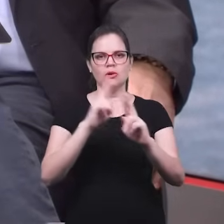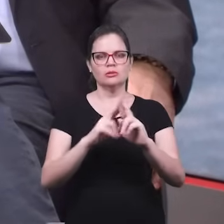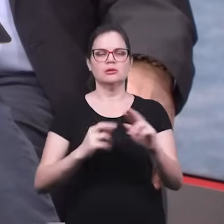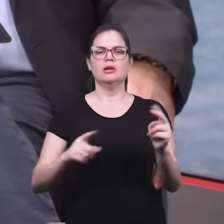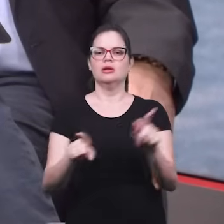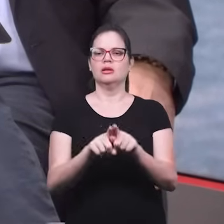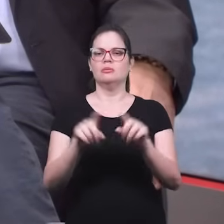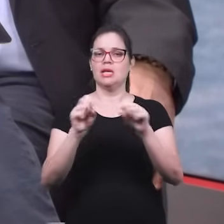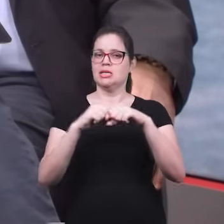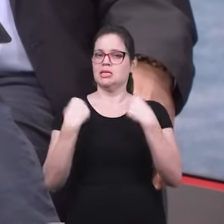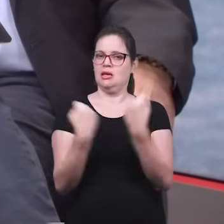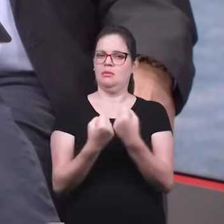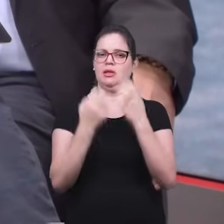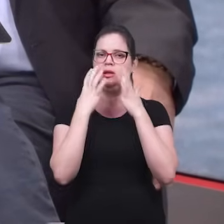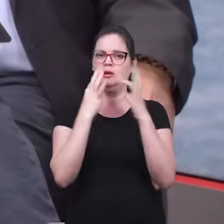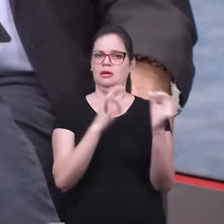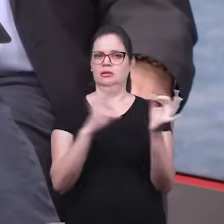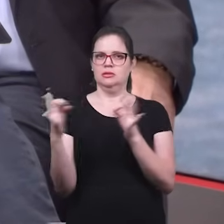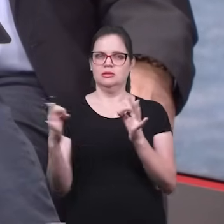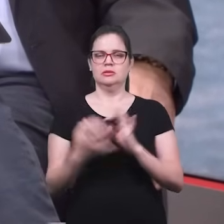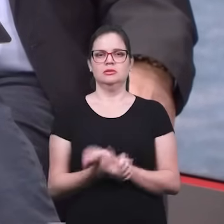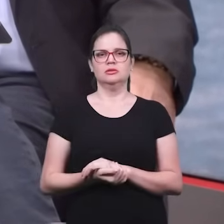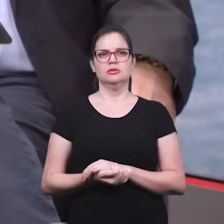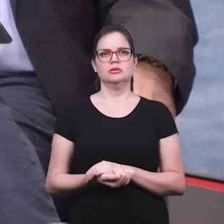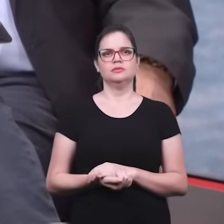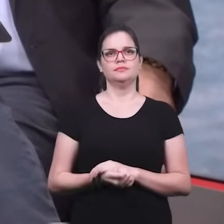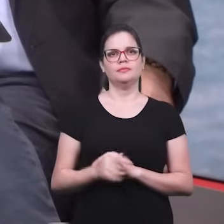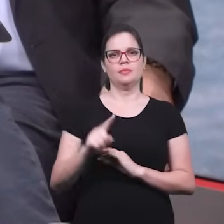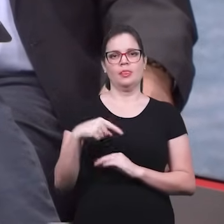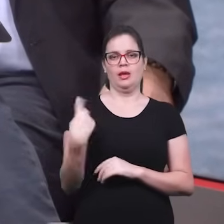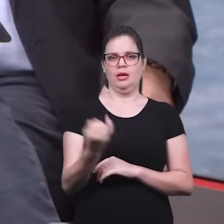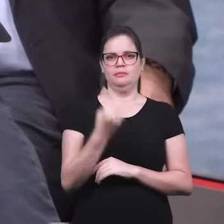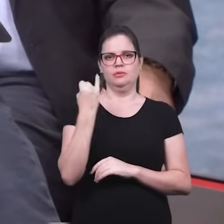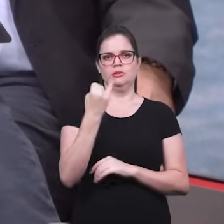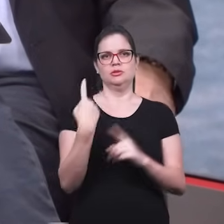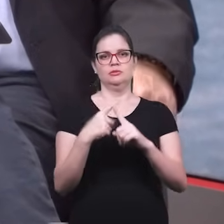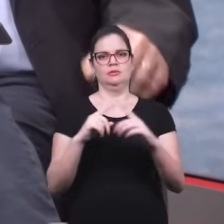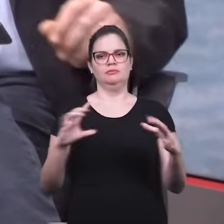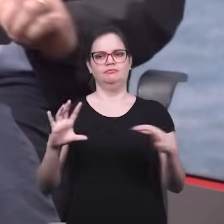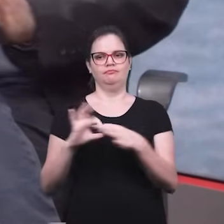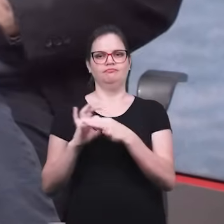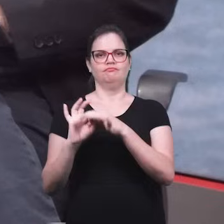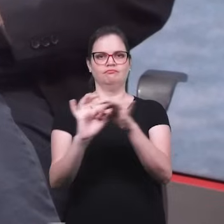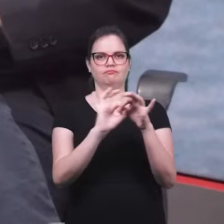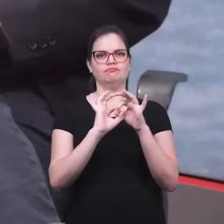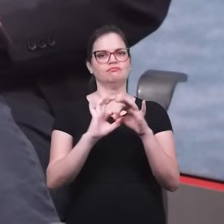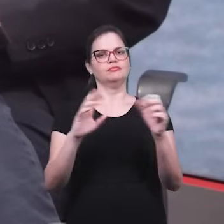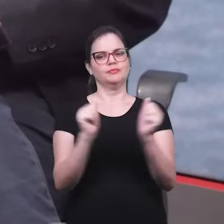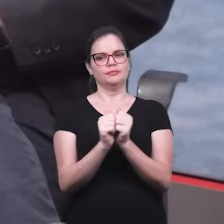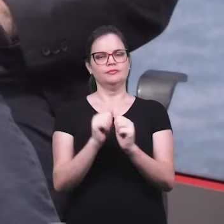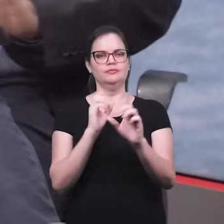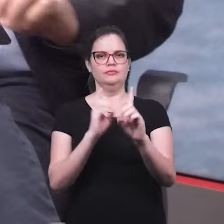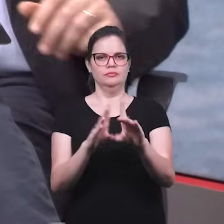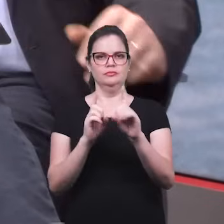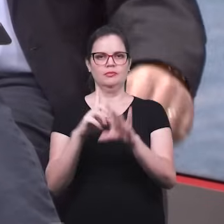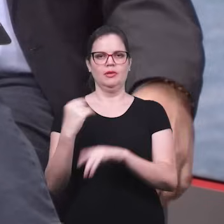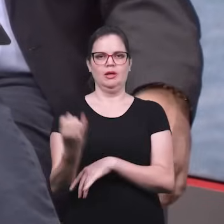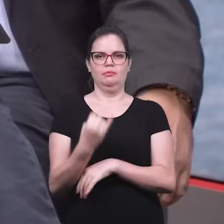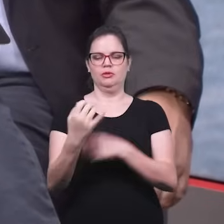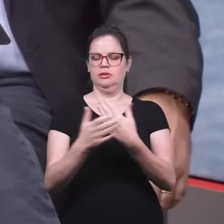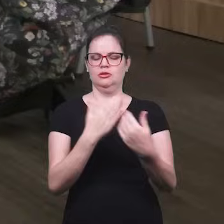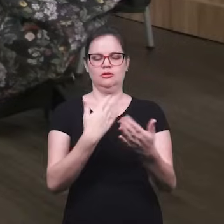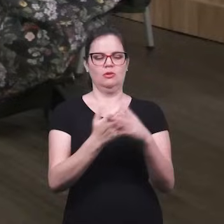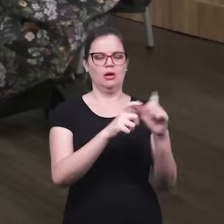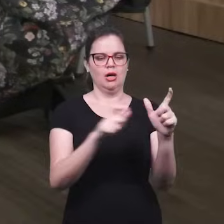pela aplicação que nós temos, os aplicativos que nós temos. Isso é importante. Esta comunhão com a doutrina é fundamental aonde